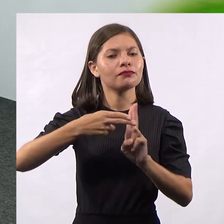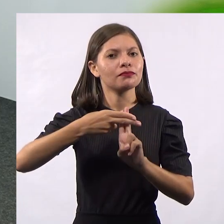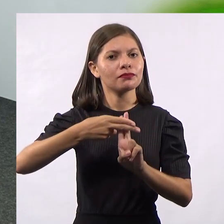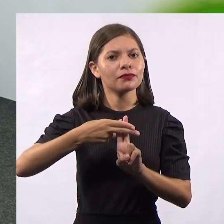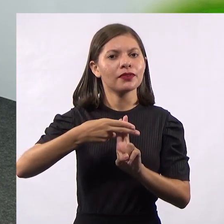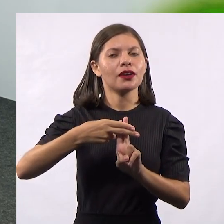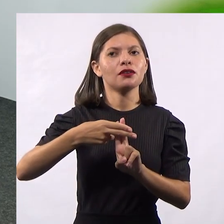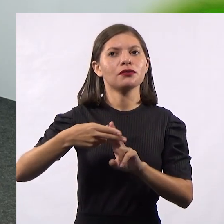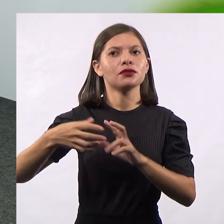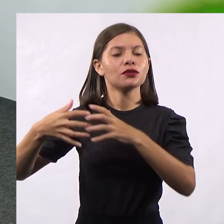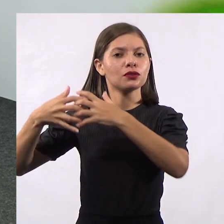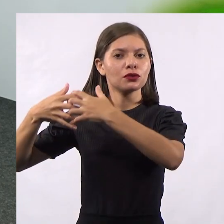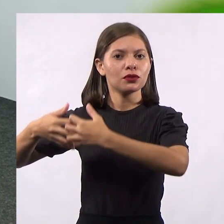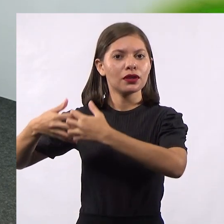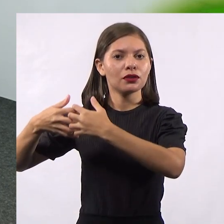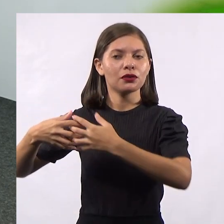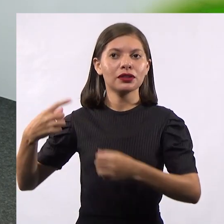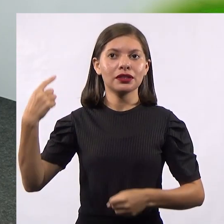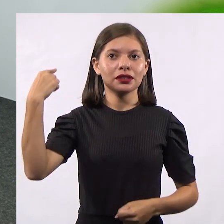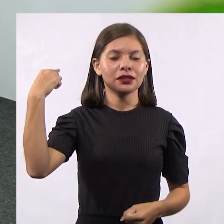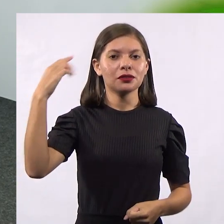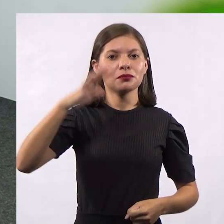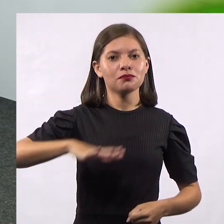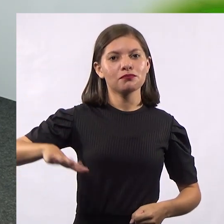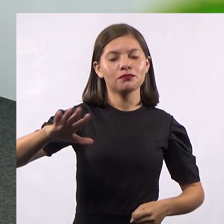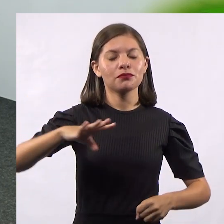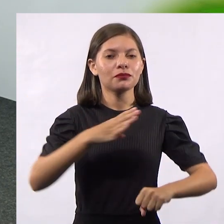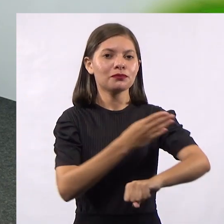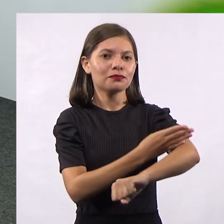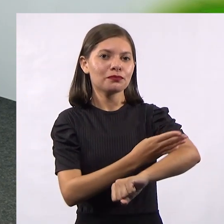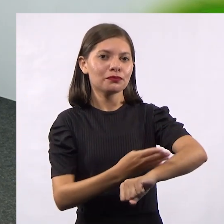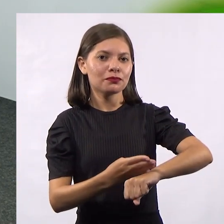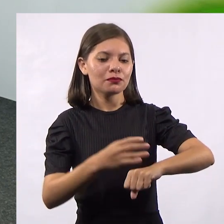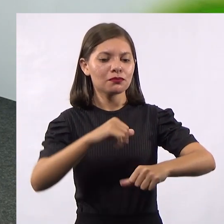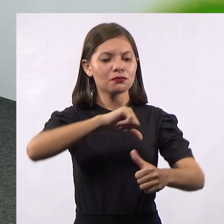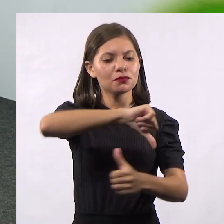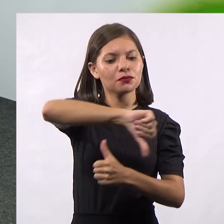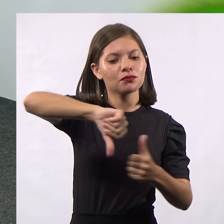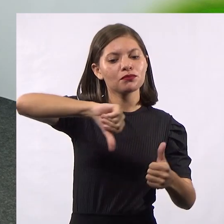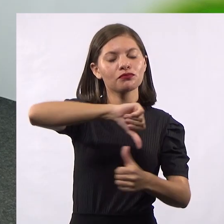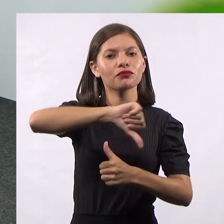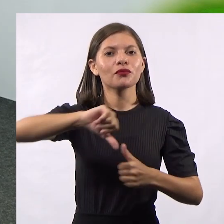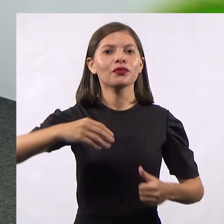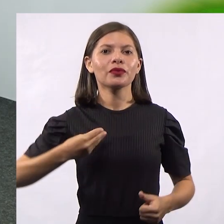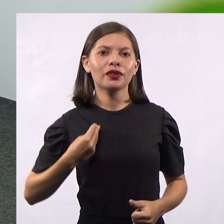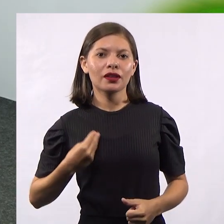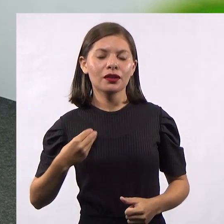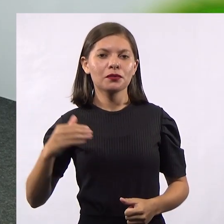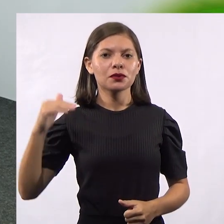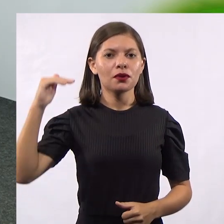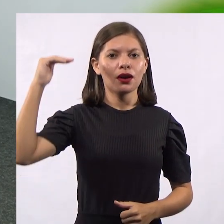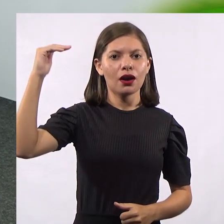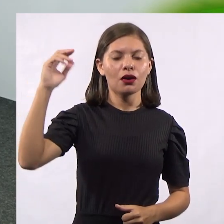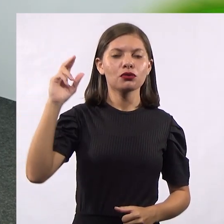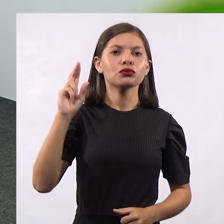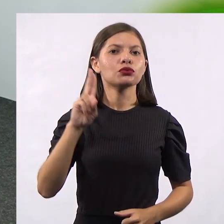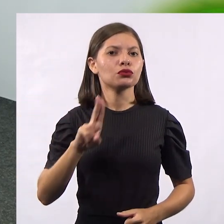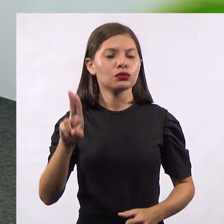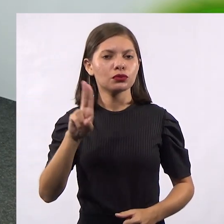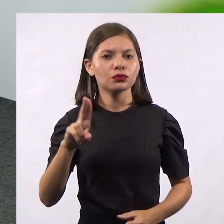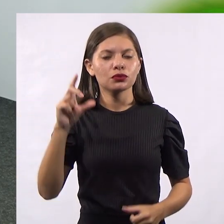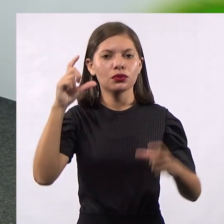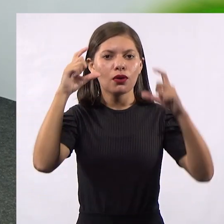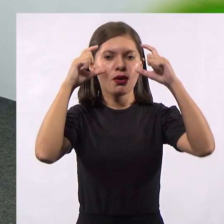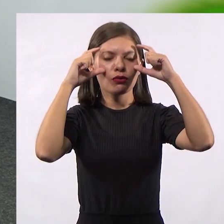parede branca escrito EAD Mudando Realidades. Eu sou uma pessoa alta, uso óculos, estou com uma blusa